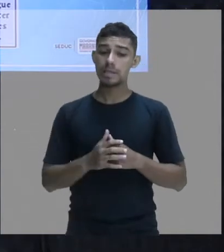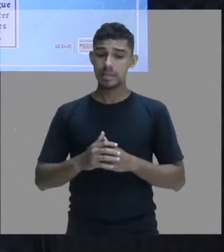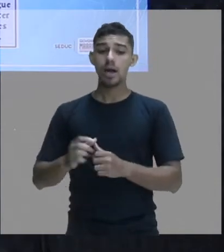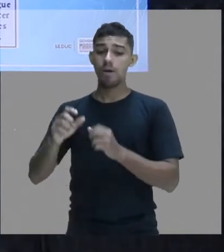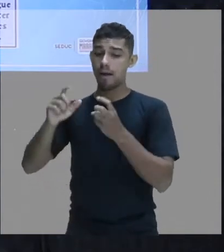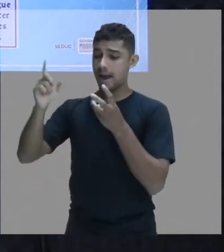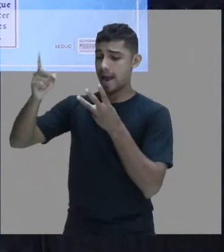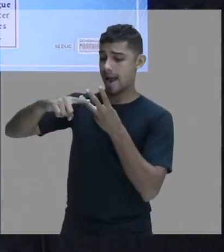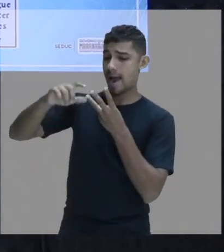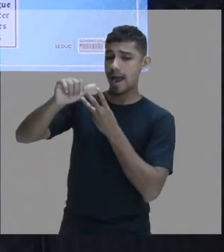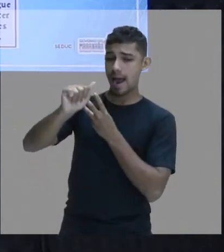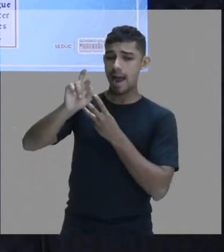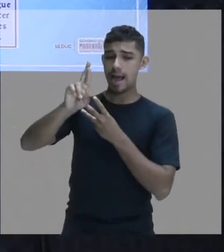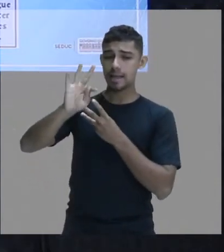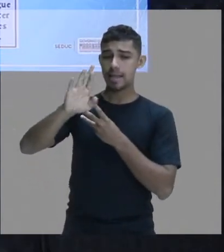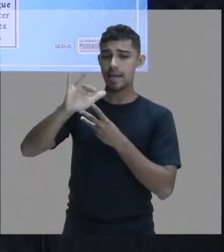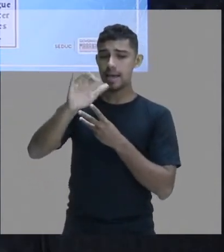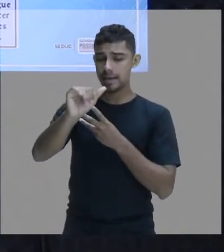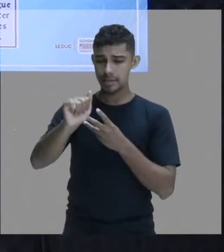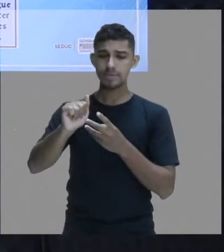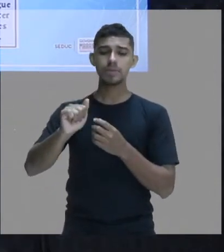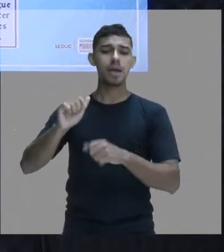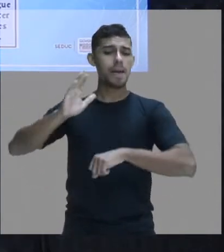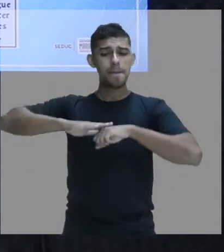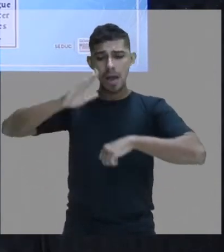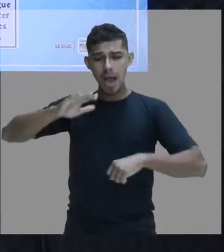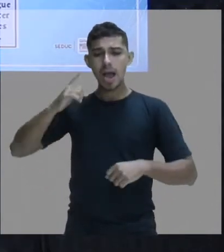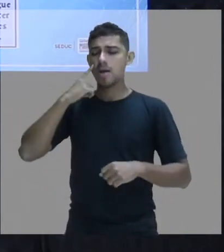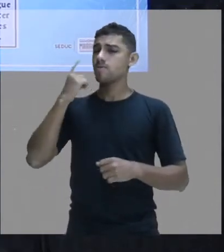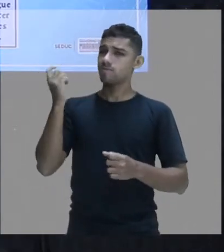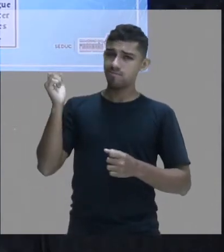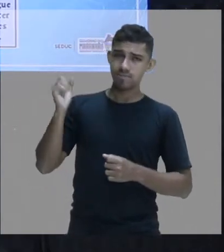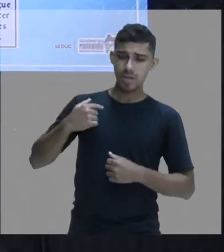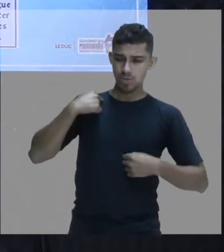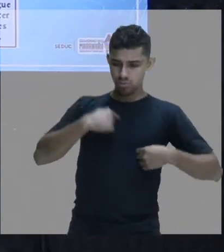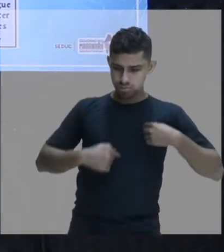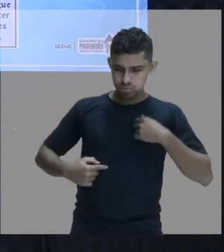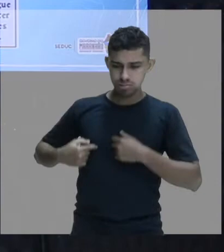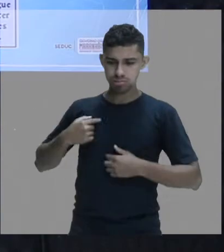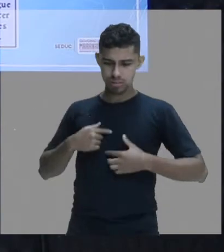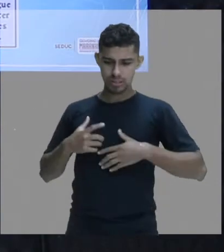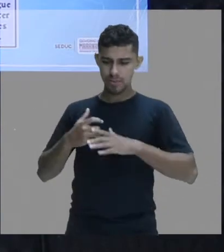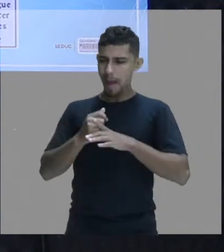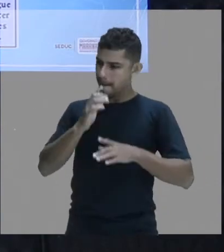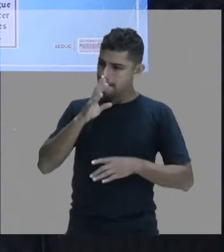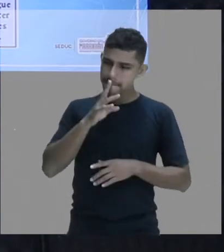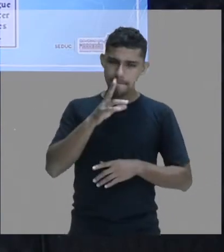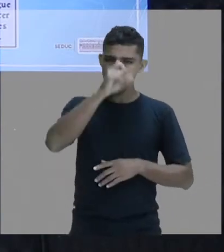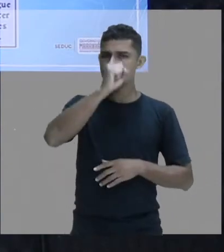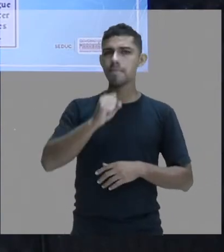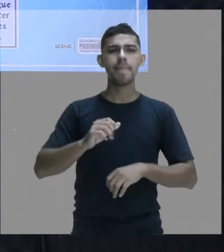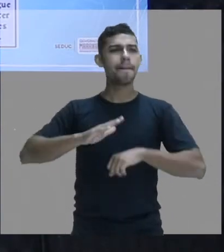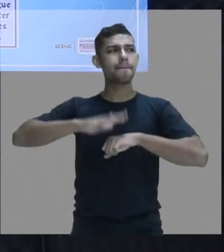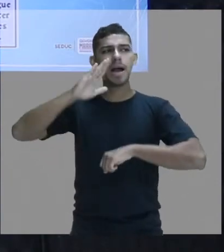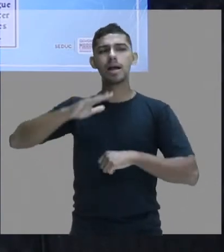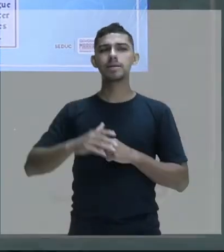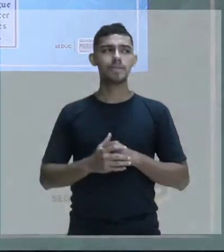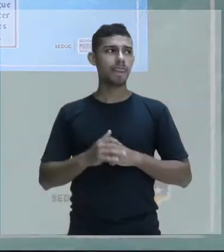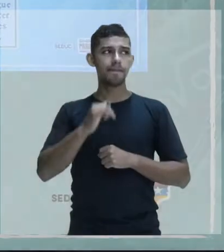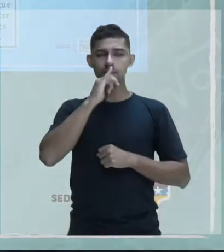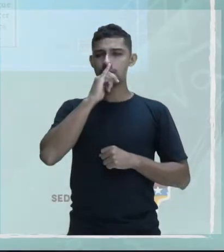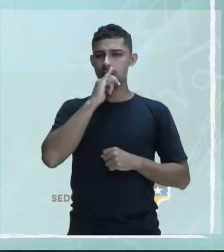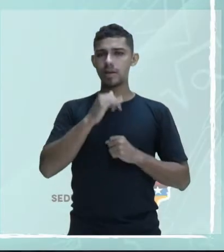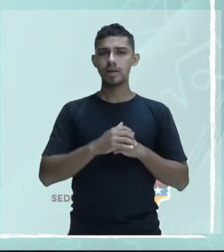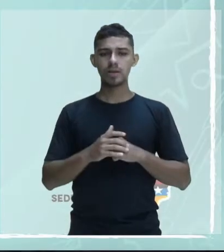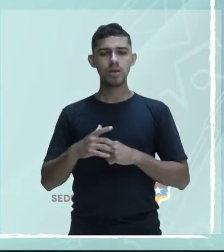espessas, elas são mais dilatáveis, porque de fato o sangue ele circula por dentro dessas artérias com uma pressão maior. Tanto que é das artérias que